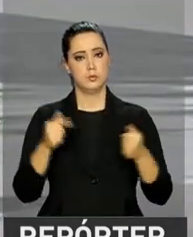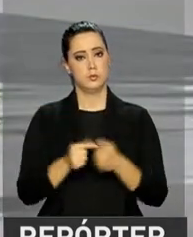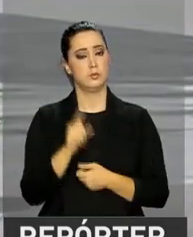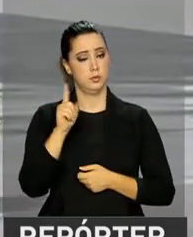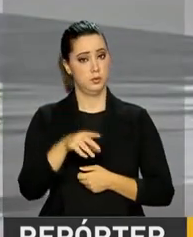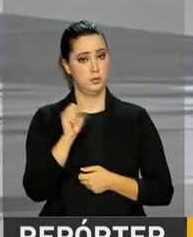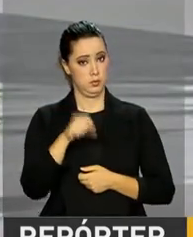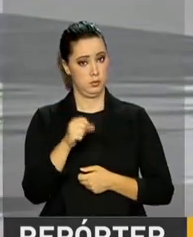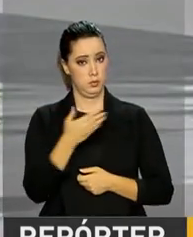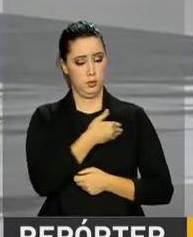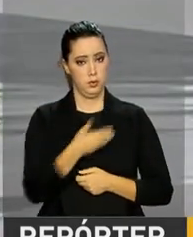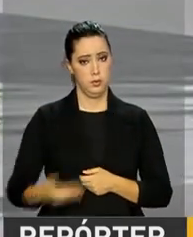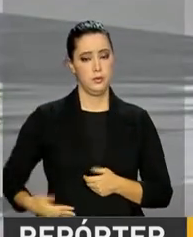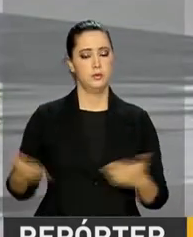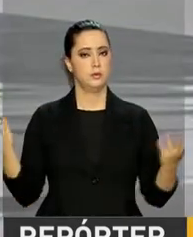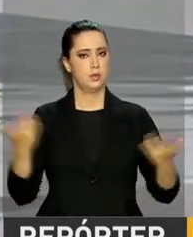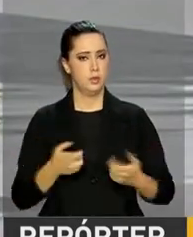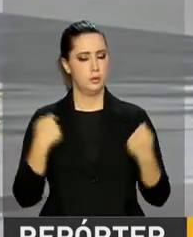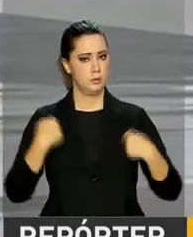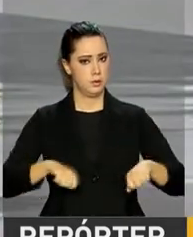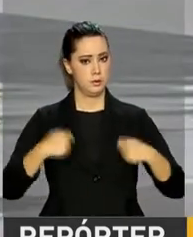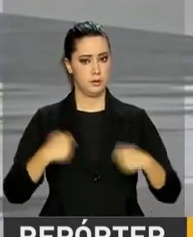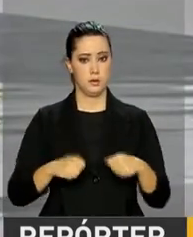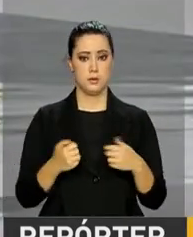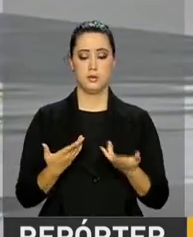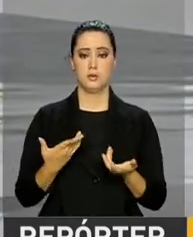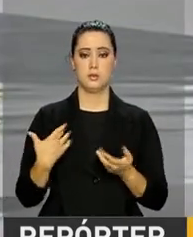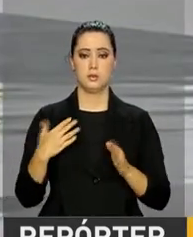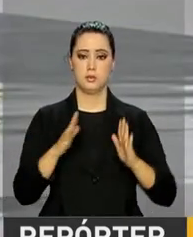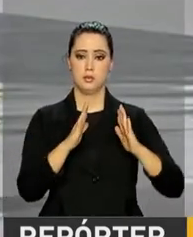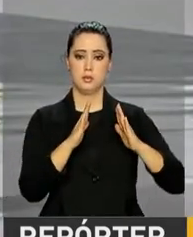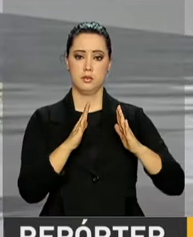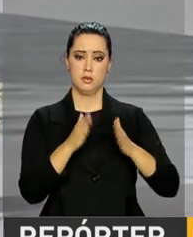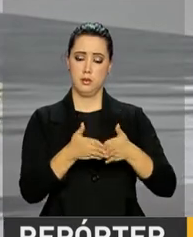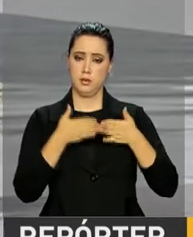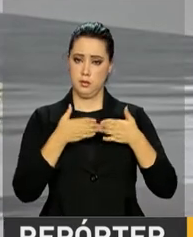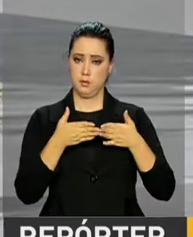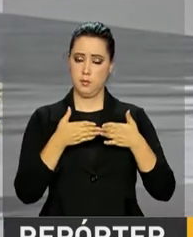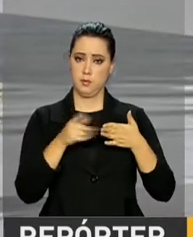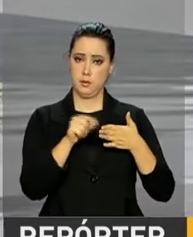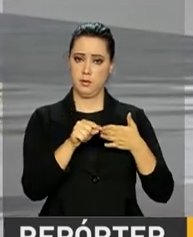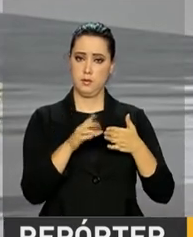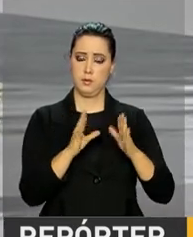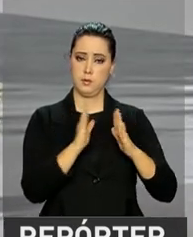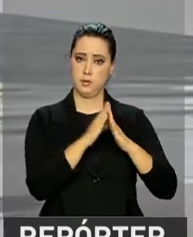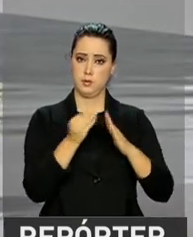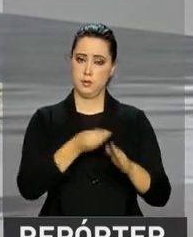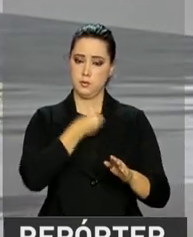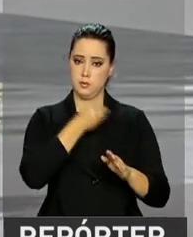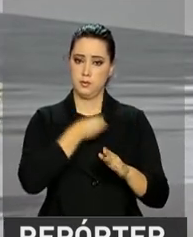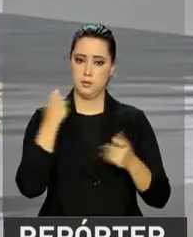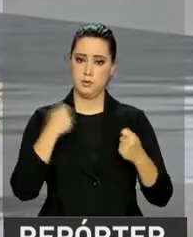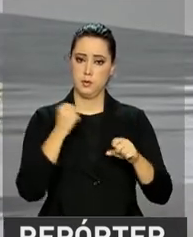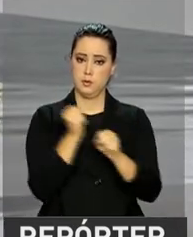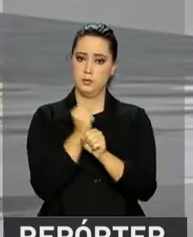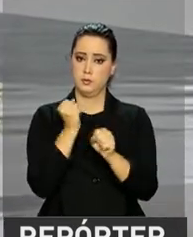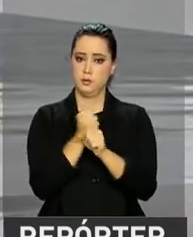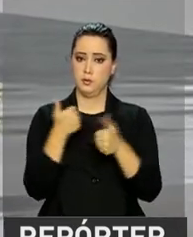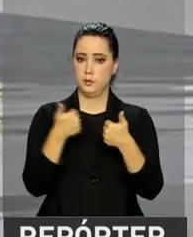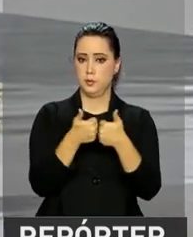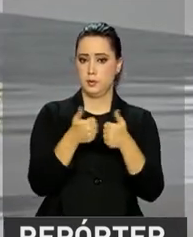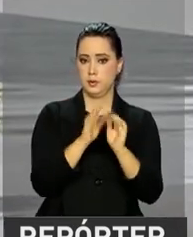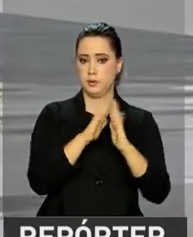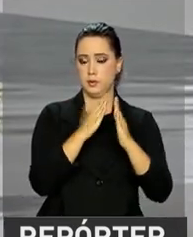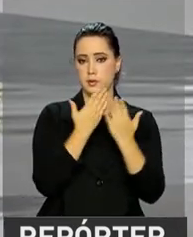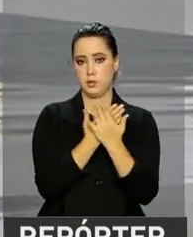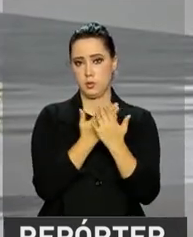é isso mesmo o governo agora vai exigir que as novas unidades do programa minha casa minha vida sejam construídos próximos a